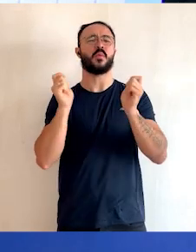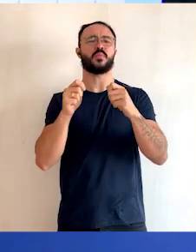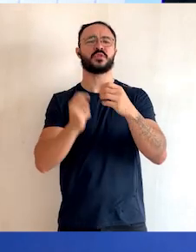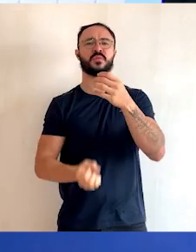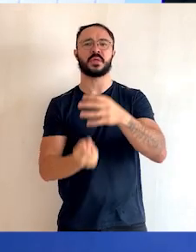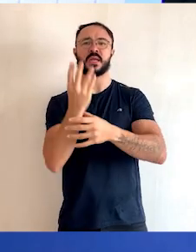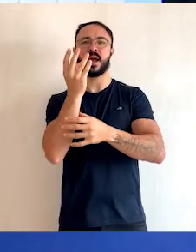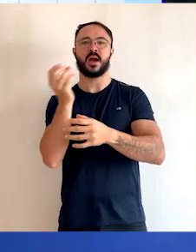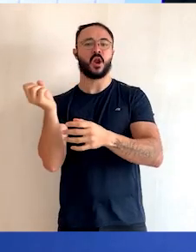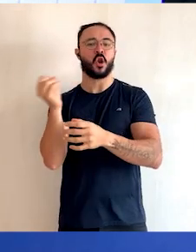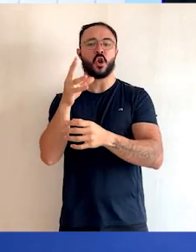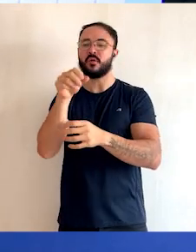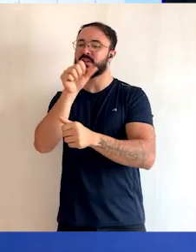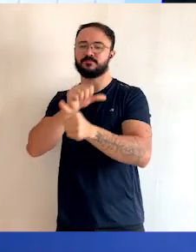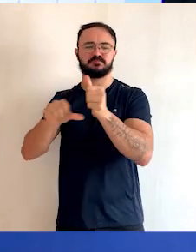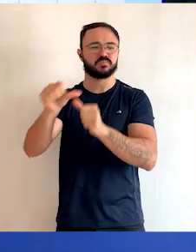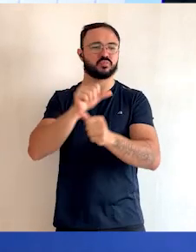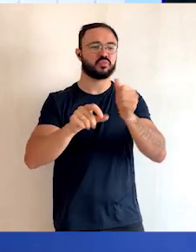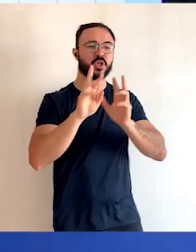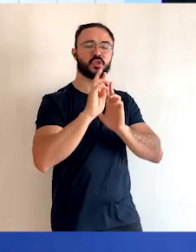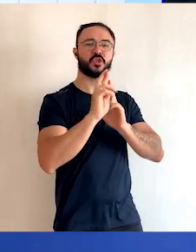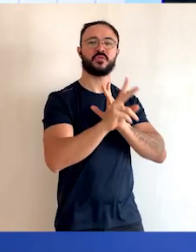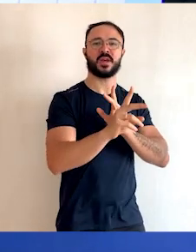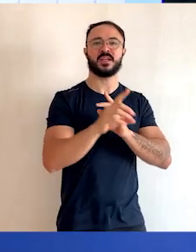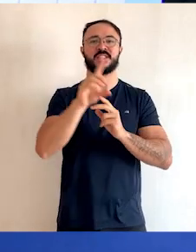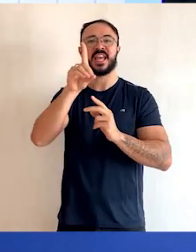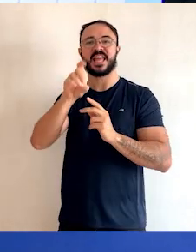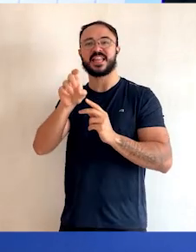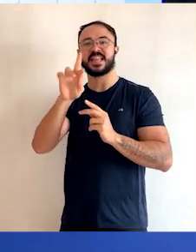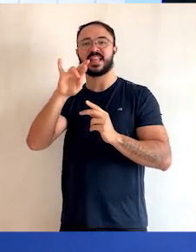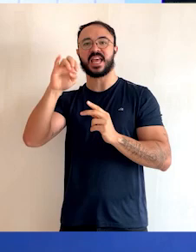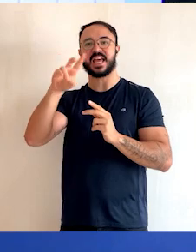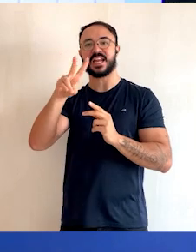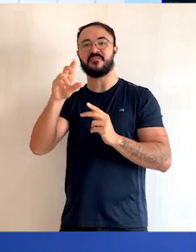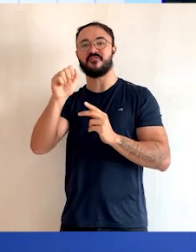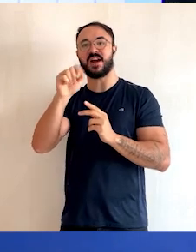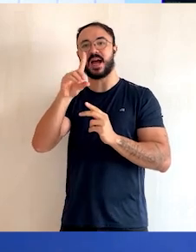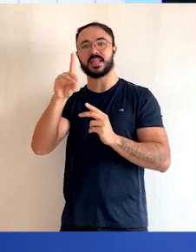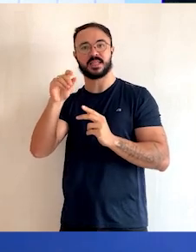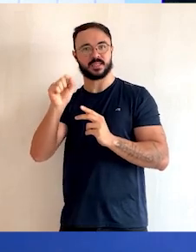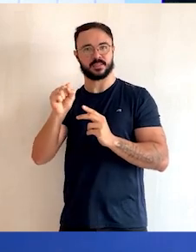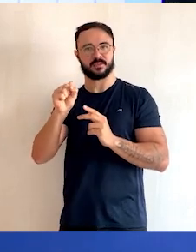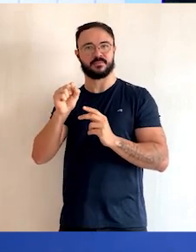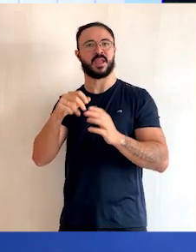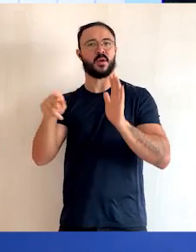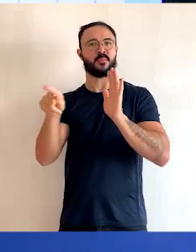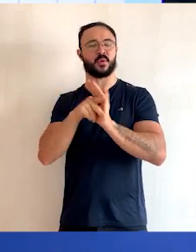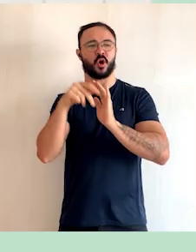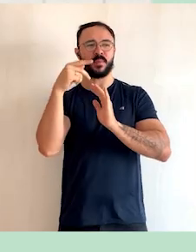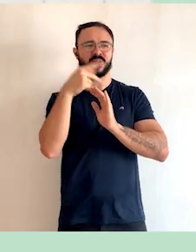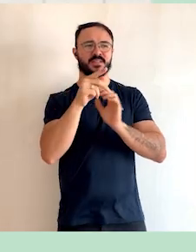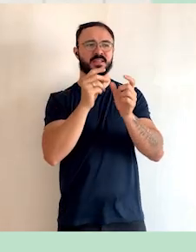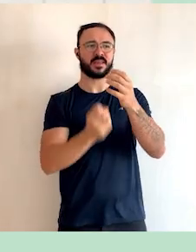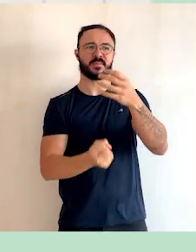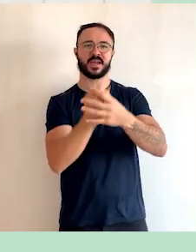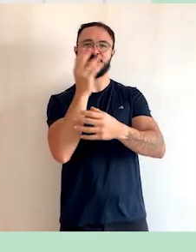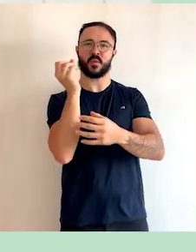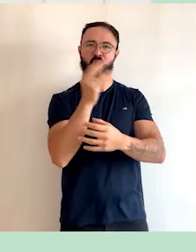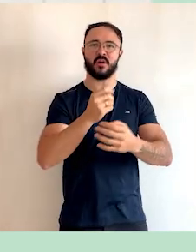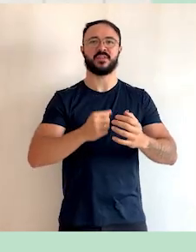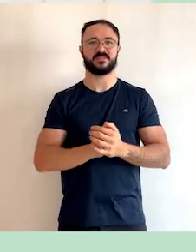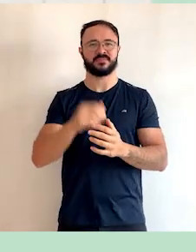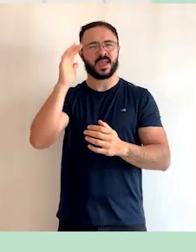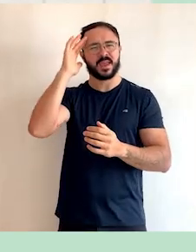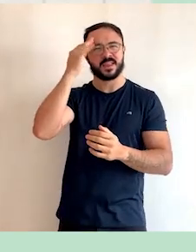de derivadas, uma vez que elas derivam-se, elas originam-se a partir de uma palavra já existente. E aí,